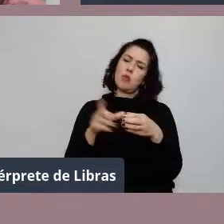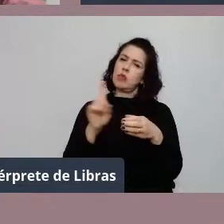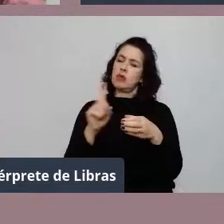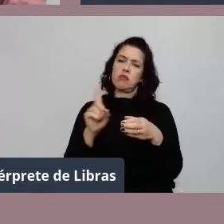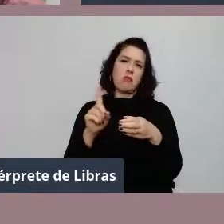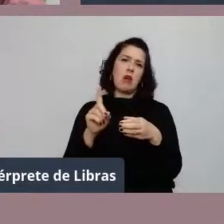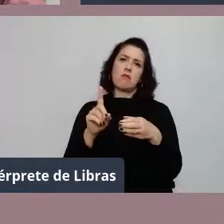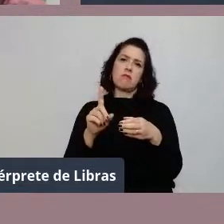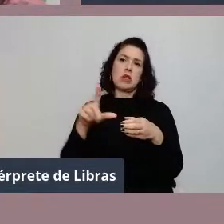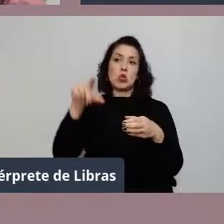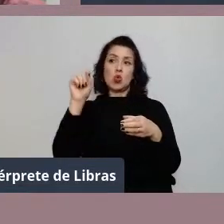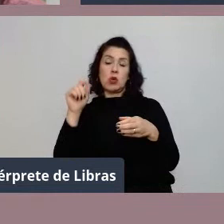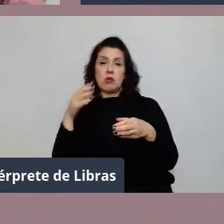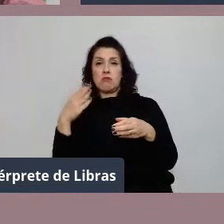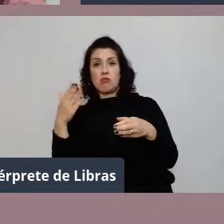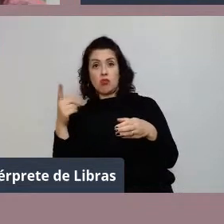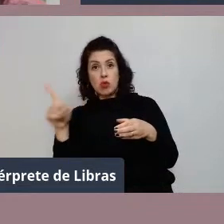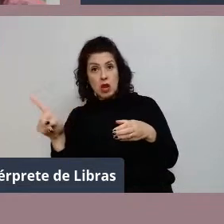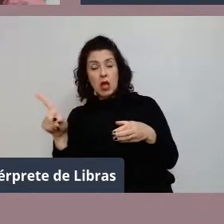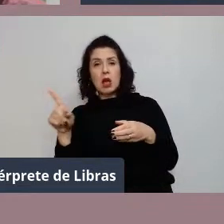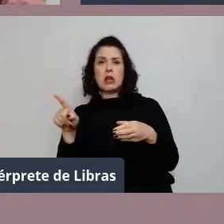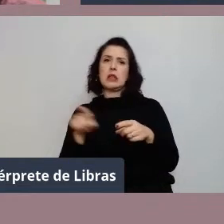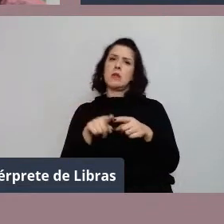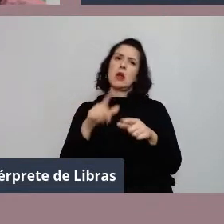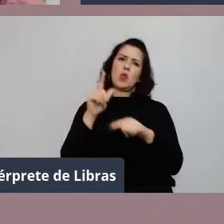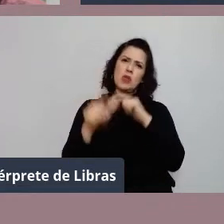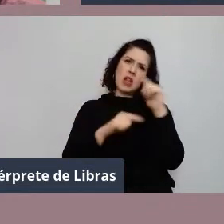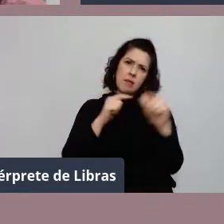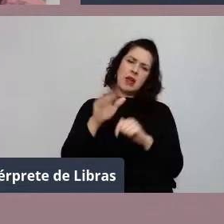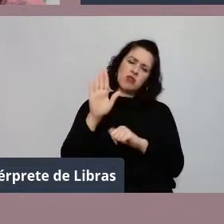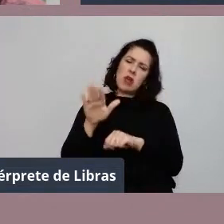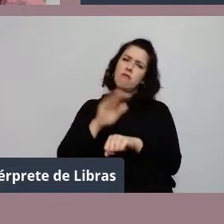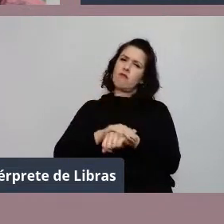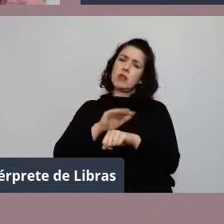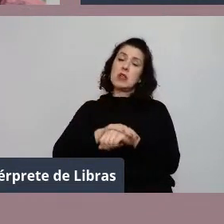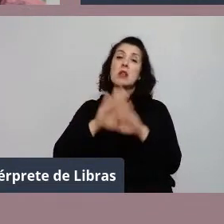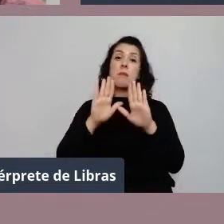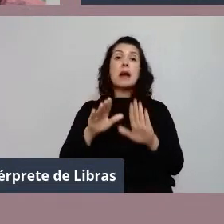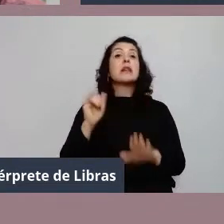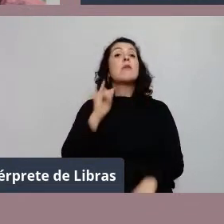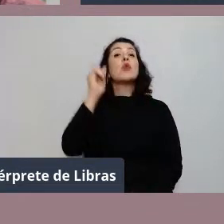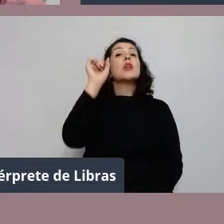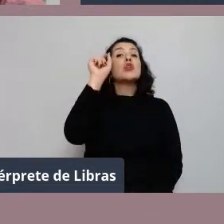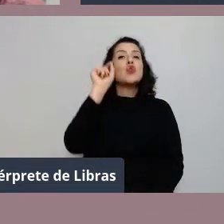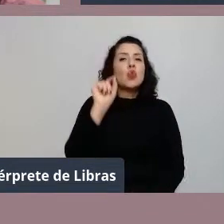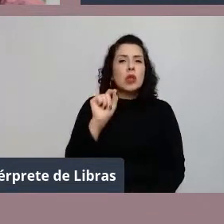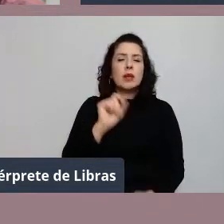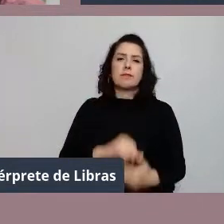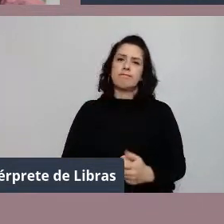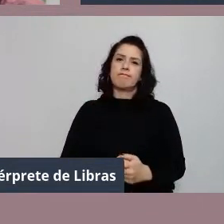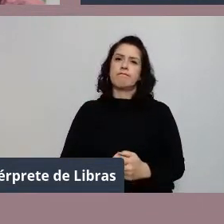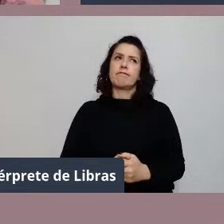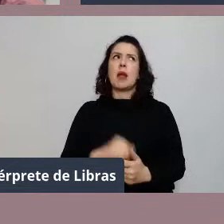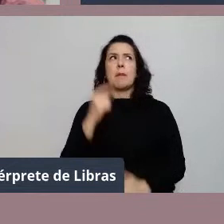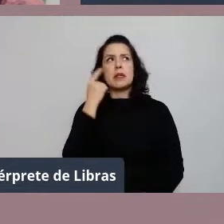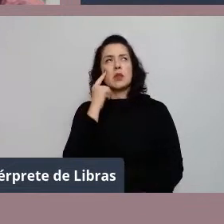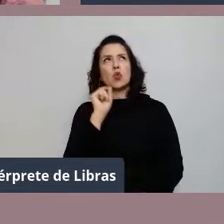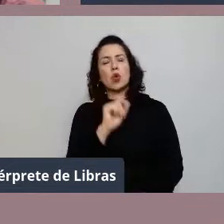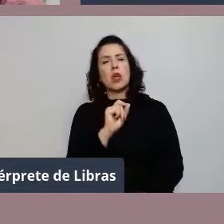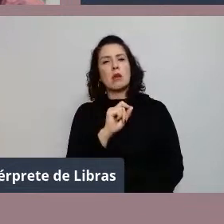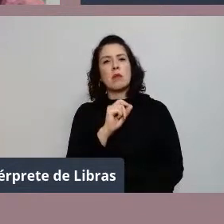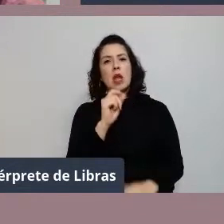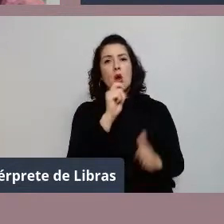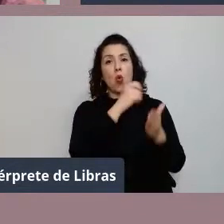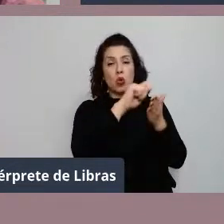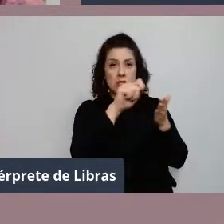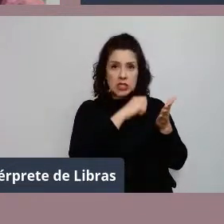tem esse trabalho que a Elisama acabou de mencionar. Mas eu acho que é importante dizer que, quando a gente vai ao encontro dos manuscritos da Hora